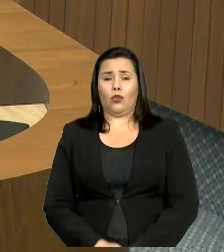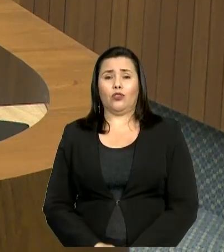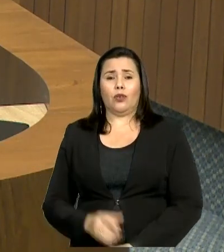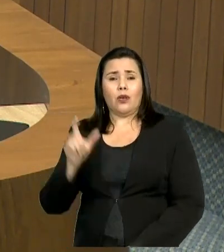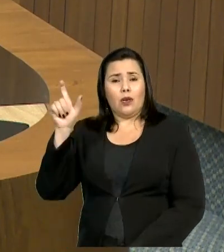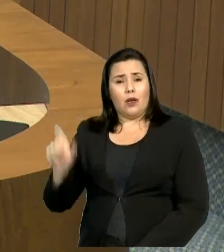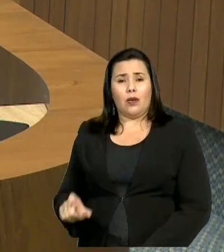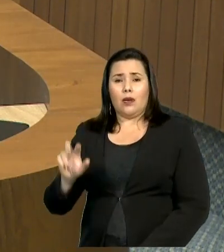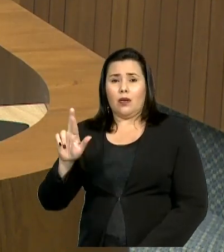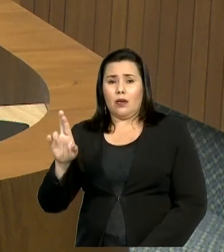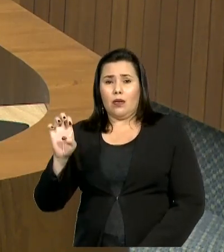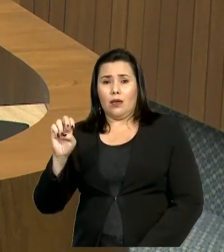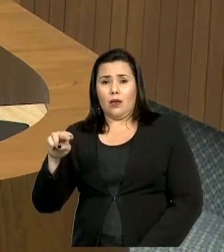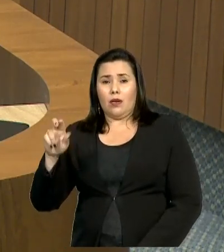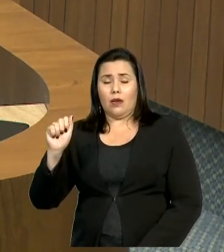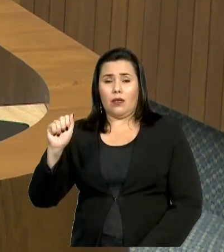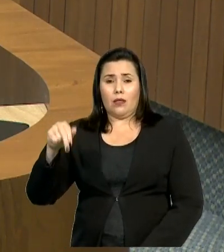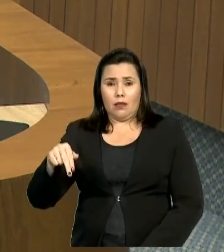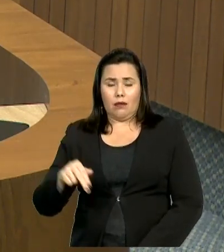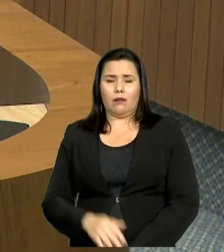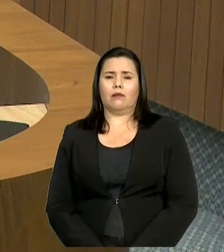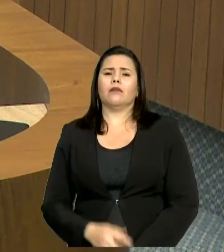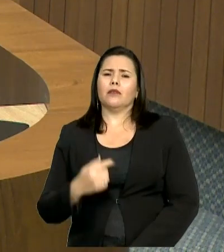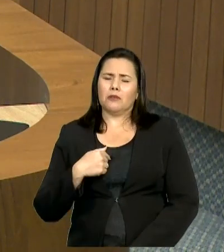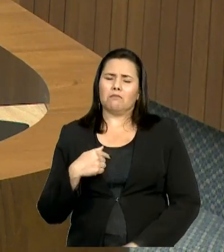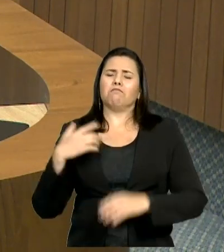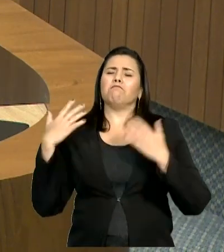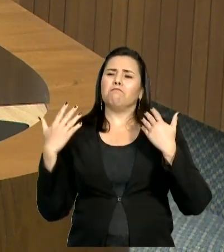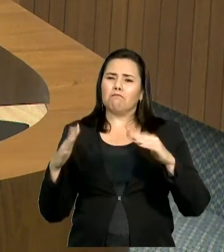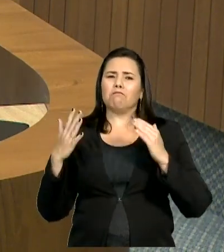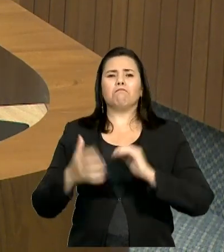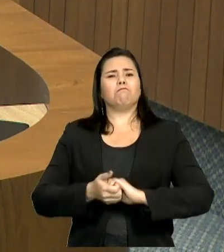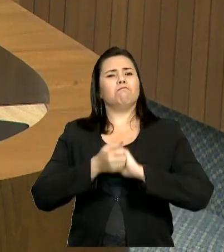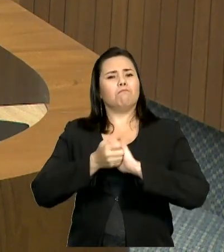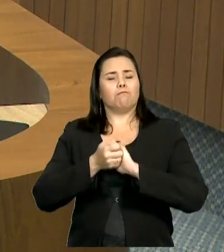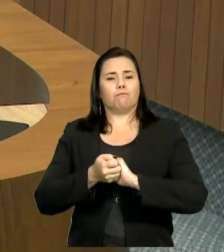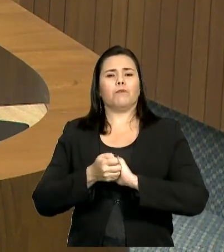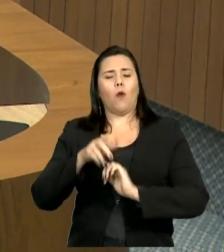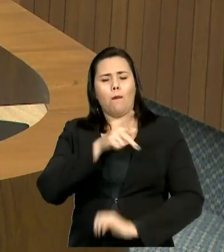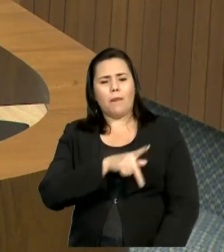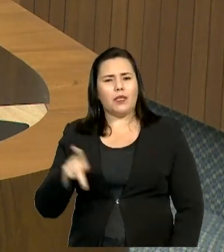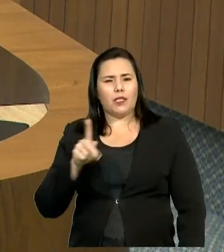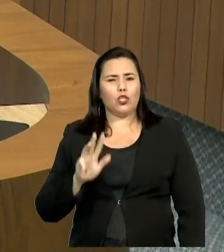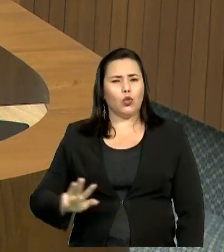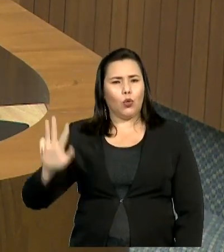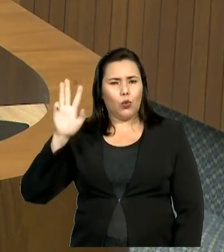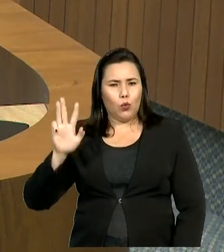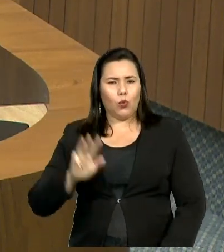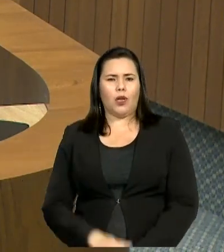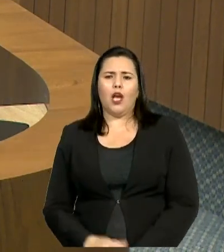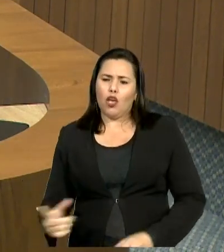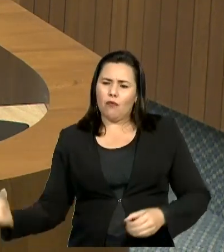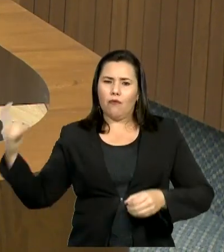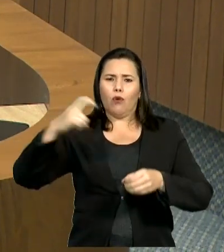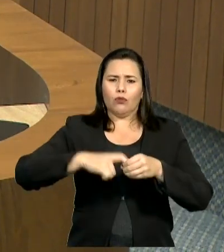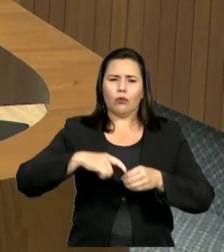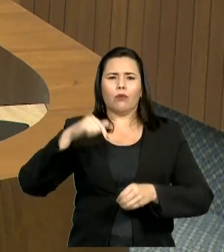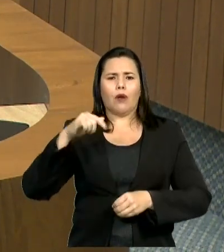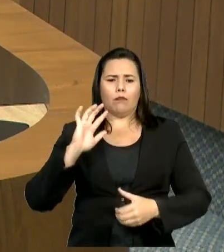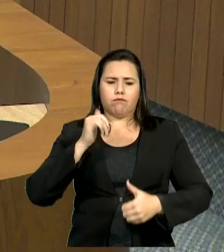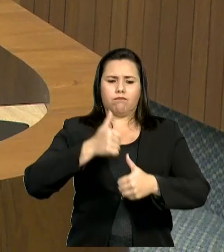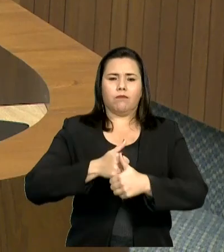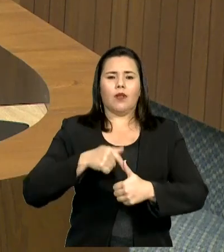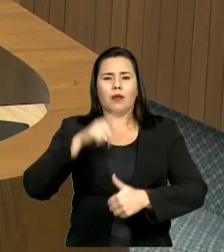lógico, parabenizar o presidente do nosso país, que, com a volta do Lula, a gente pôde realizar